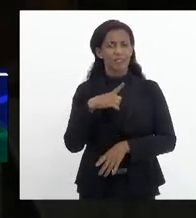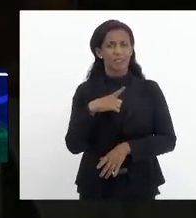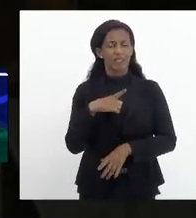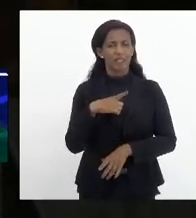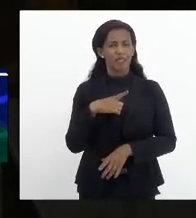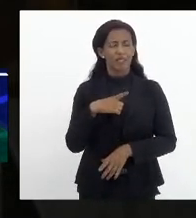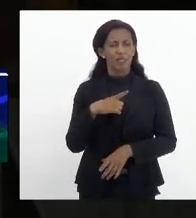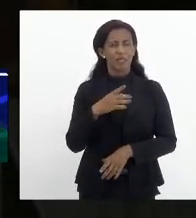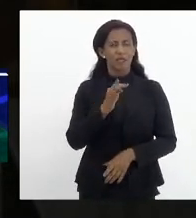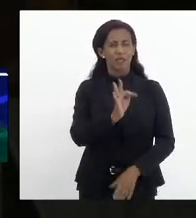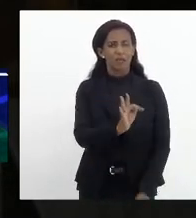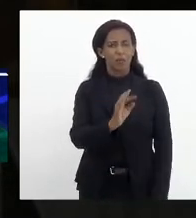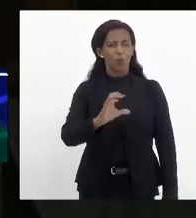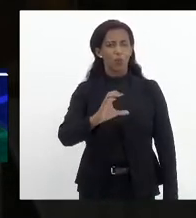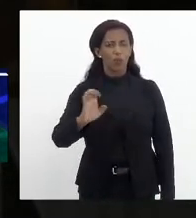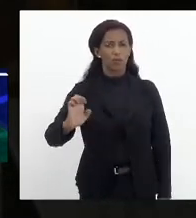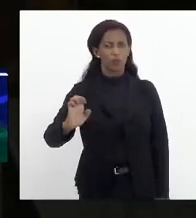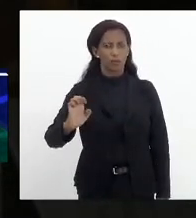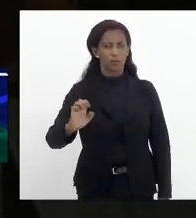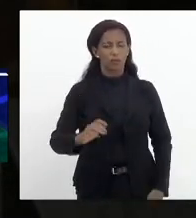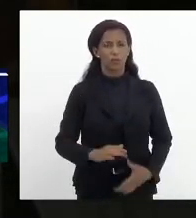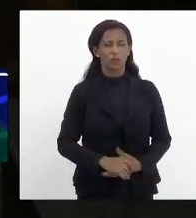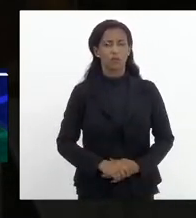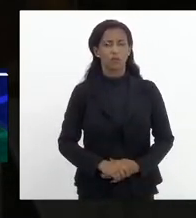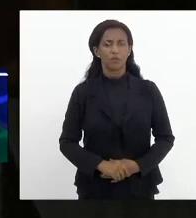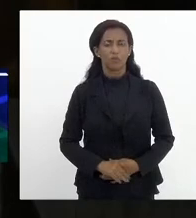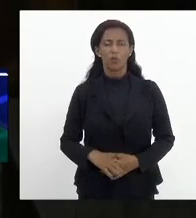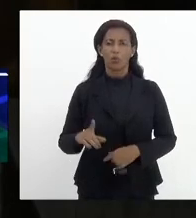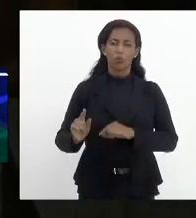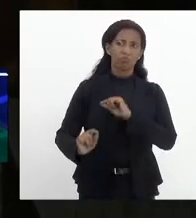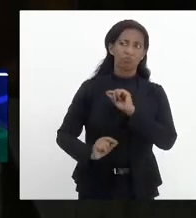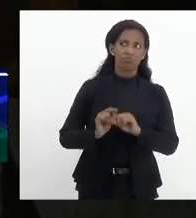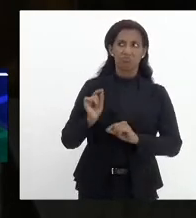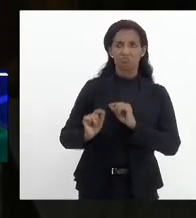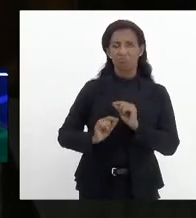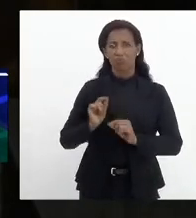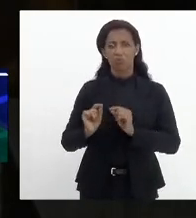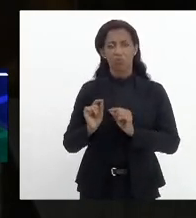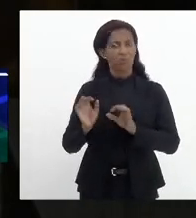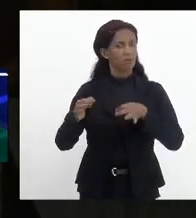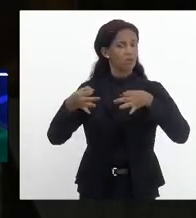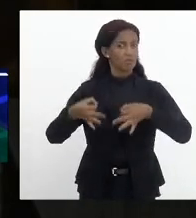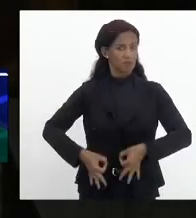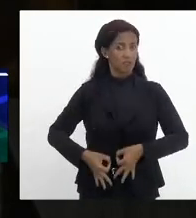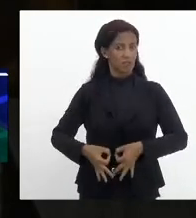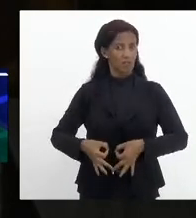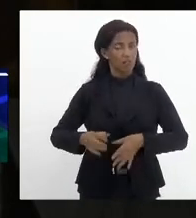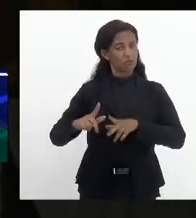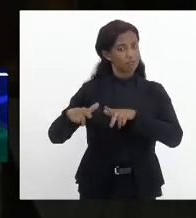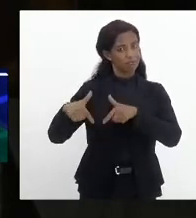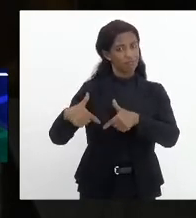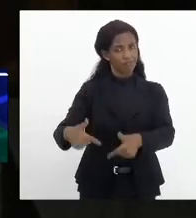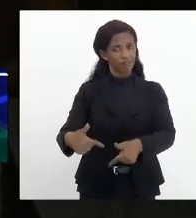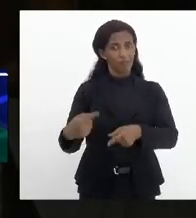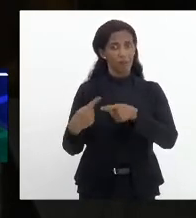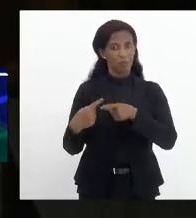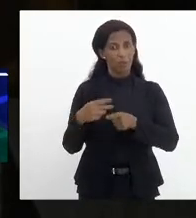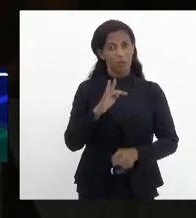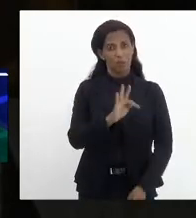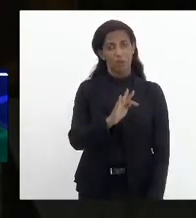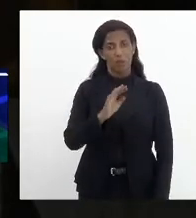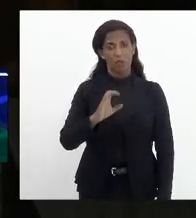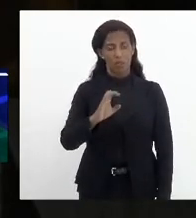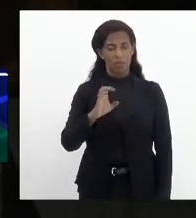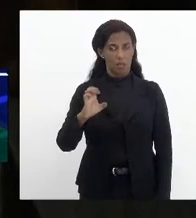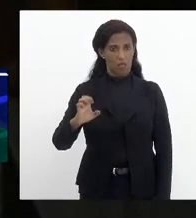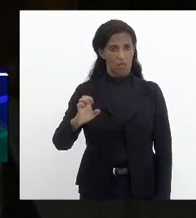de Contas do Estado, o que não é correto de se fazer, porque o Tribunal de Contas